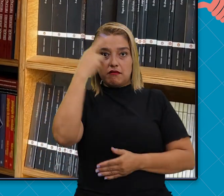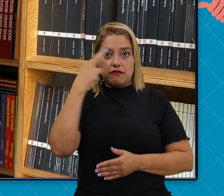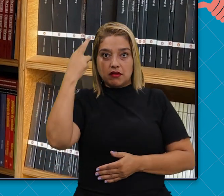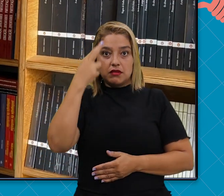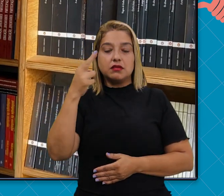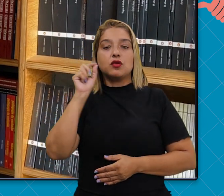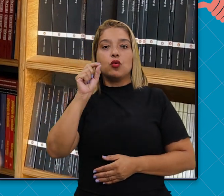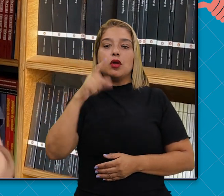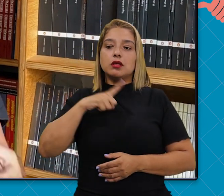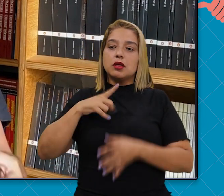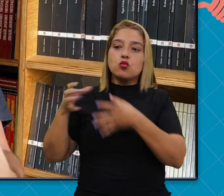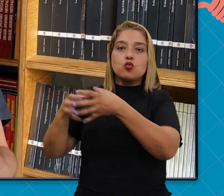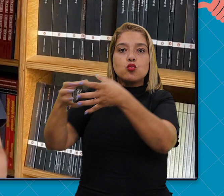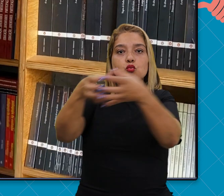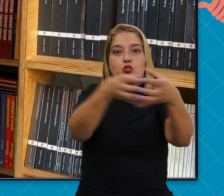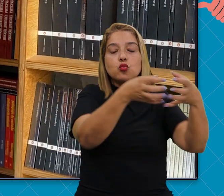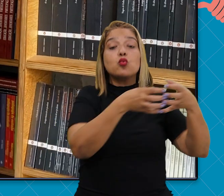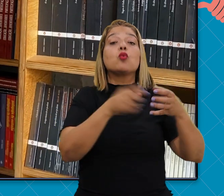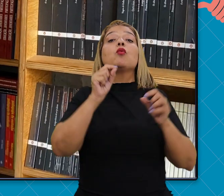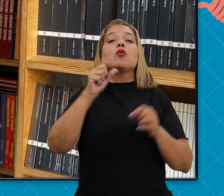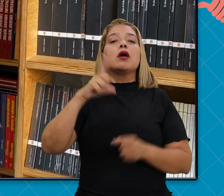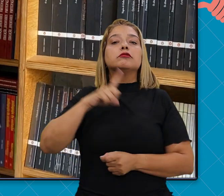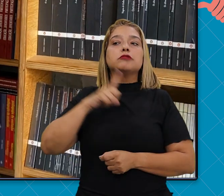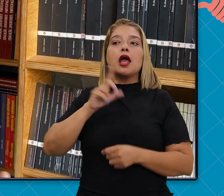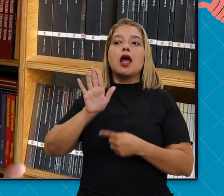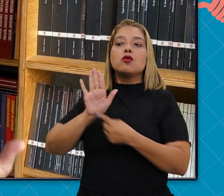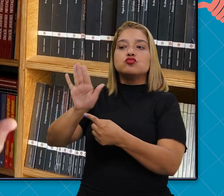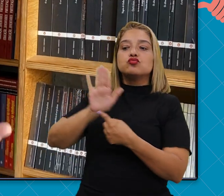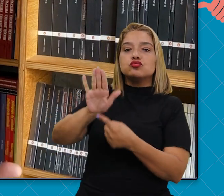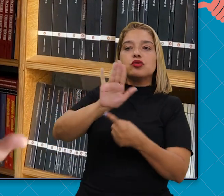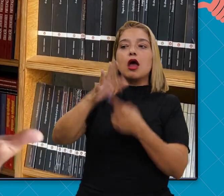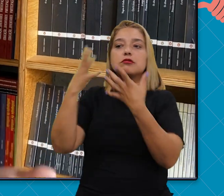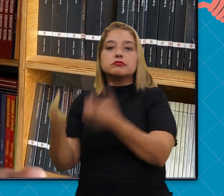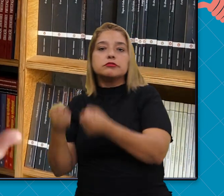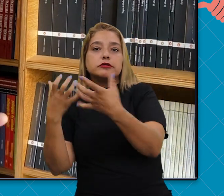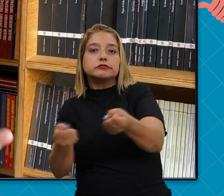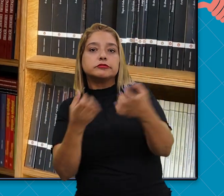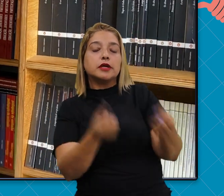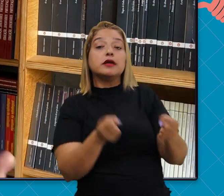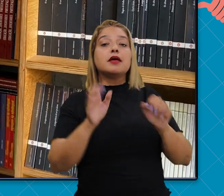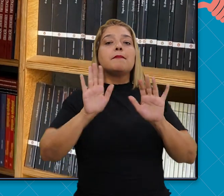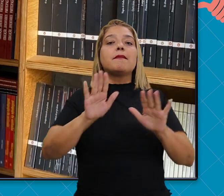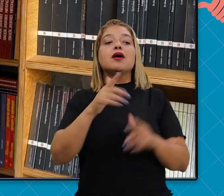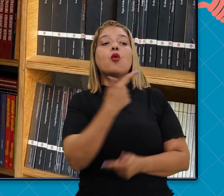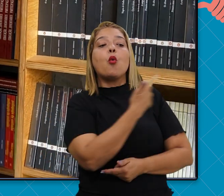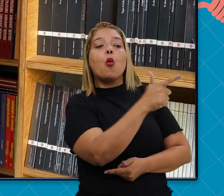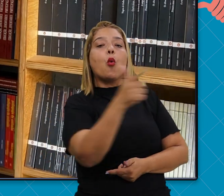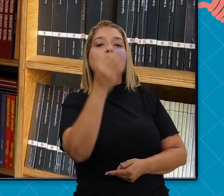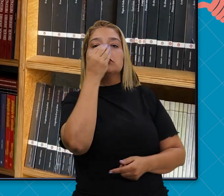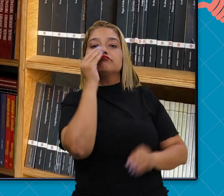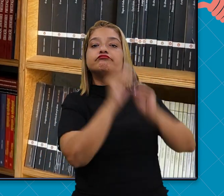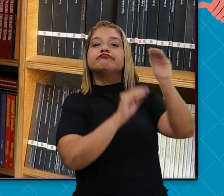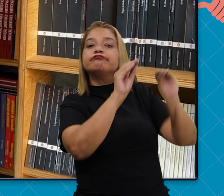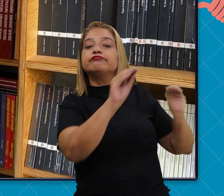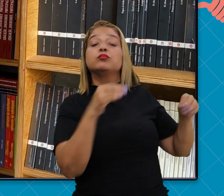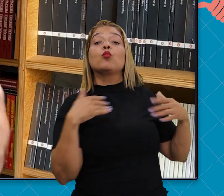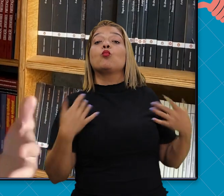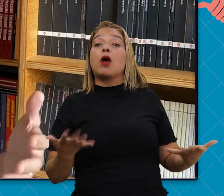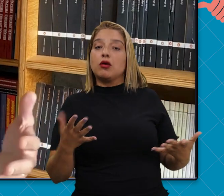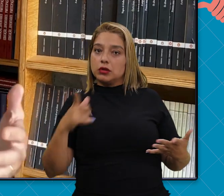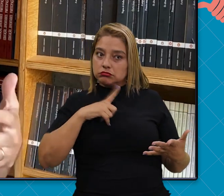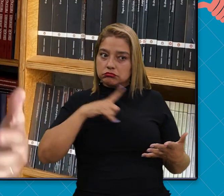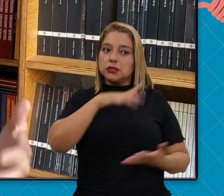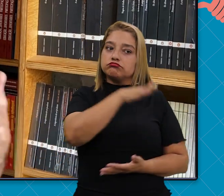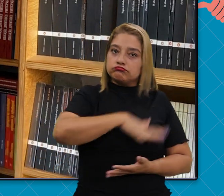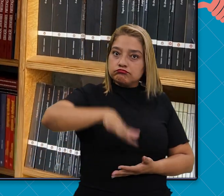sobre quais grupos estão sendo contemplados ao serem reconhecidos como patrimônio e quais não são, né? Temos